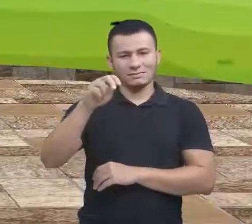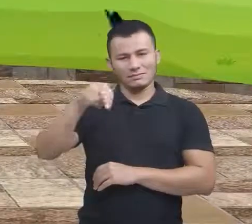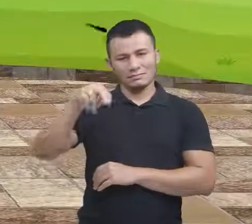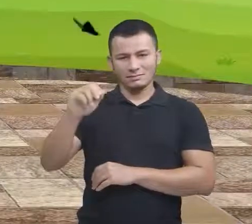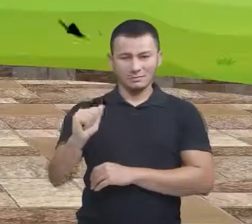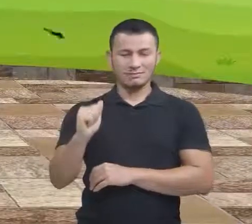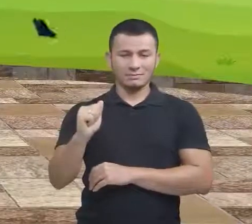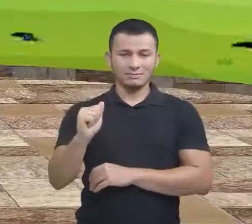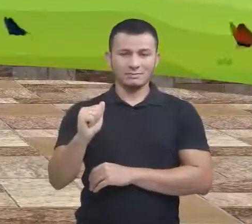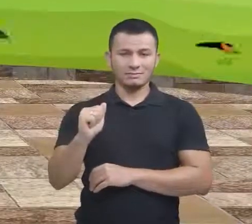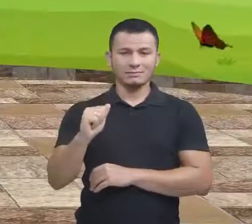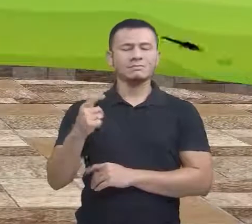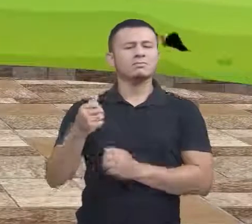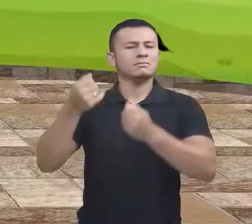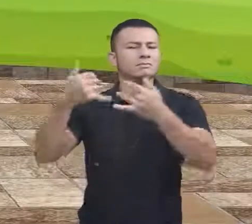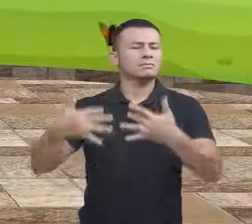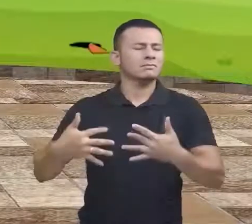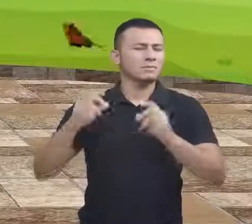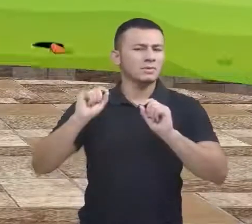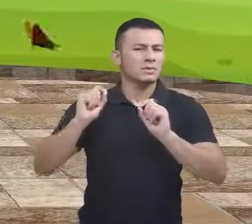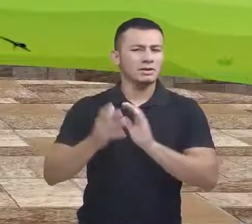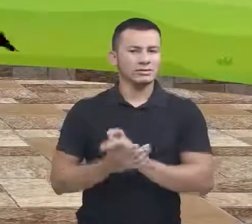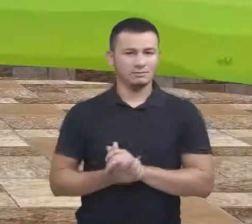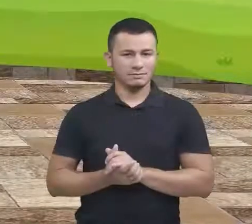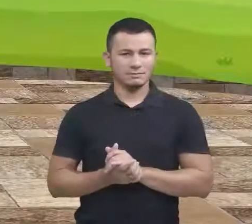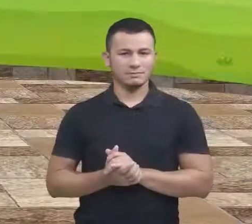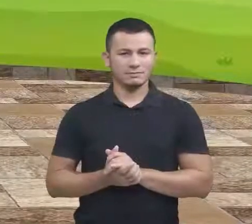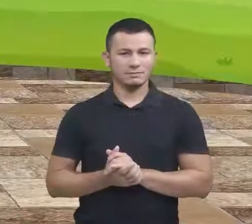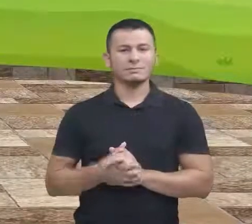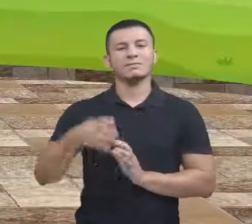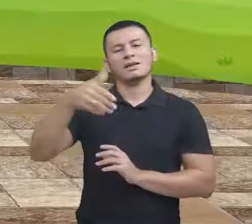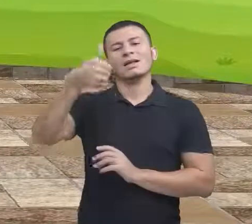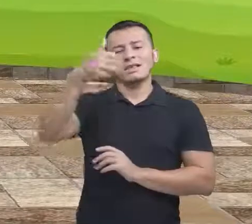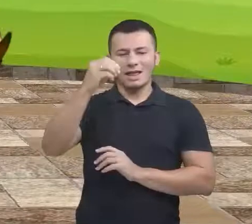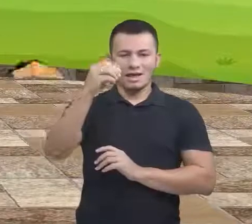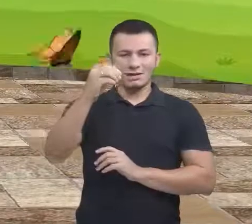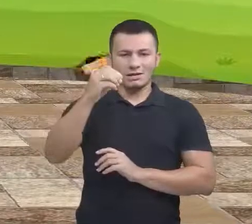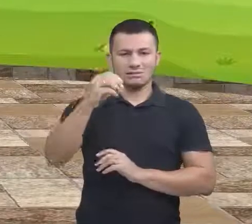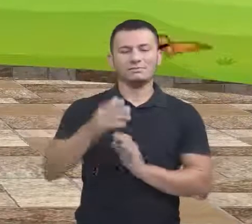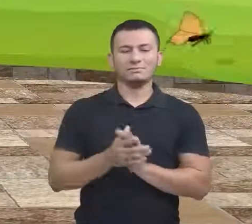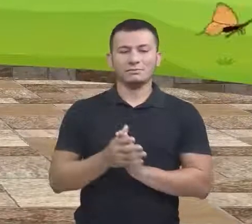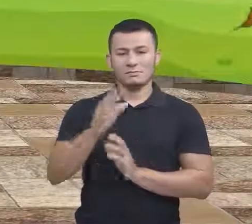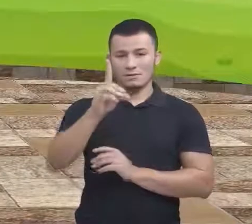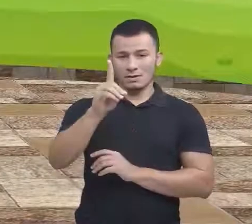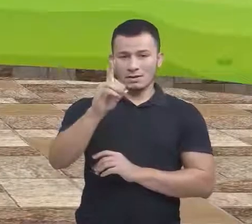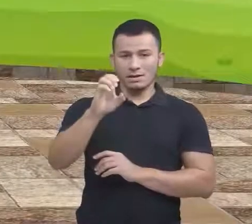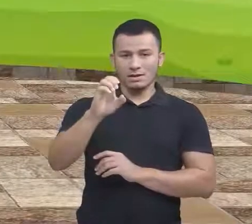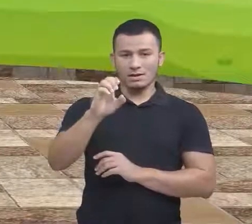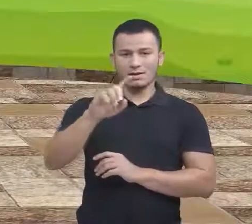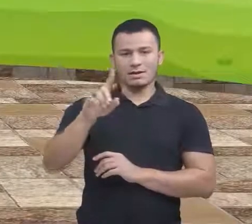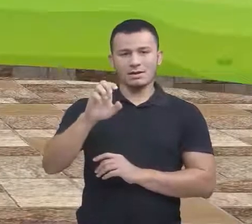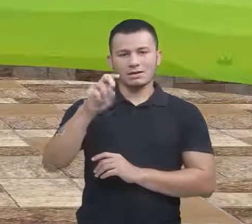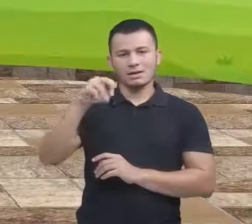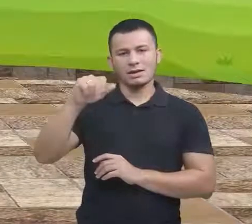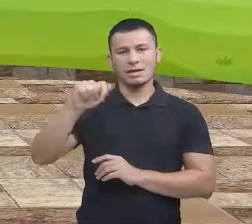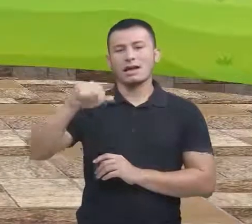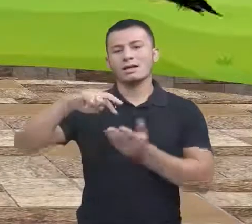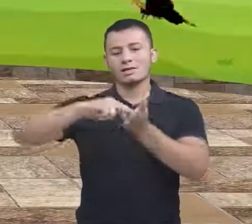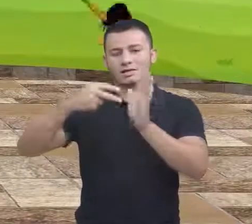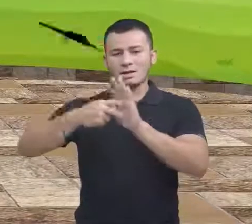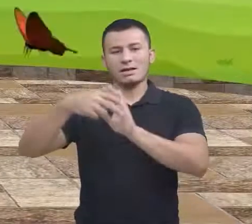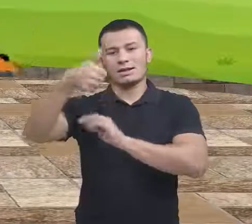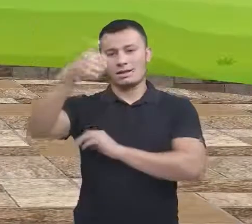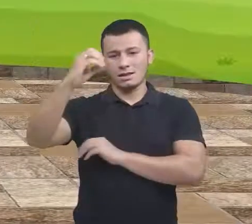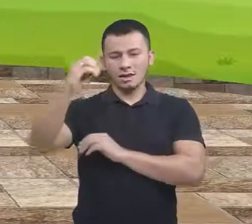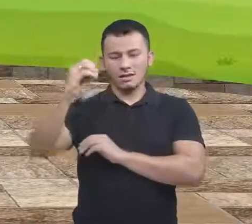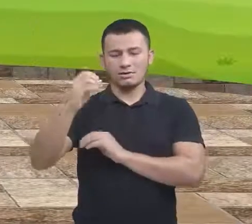e quando eu falo em dezena eu falo em 10 chegaram 10 habitantes aí foram morar nessa